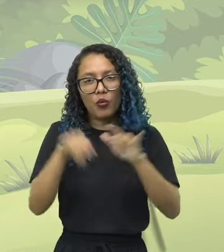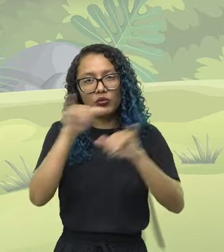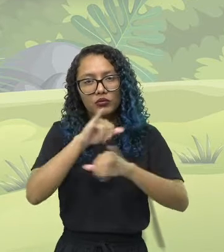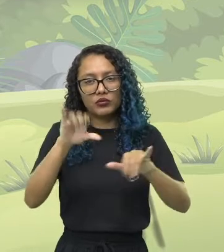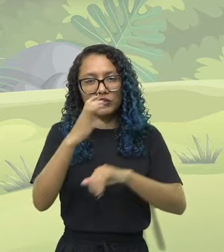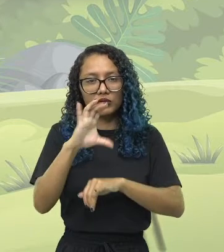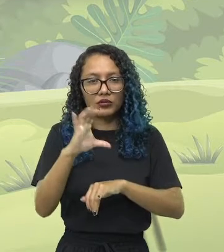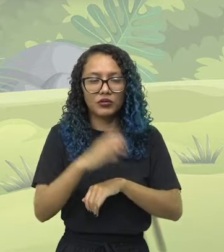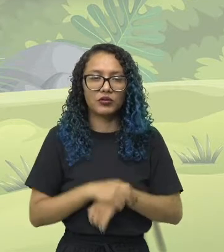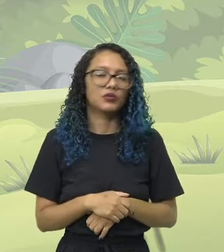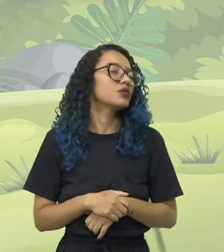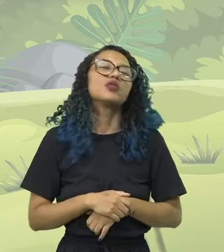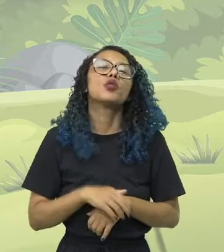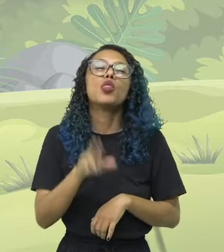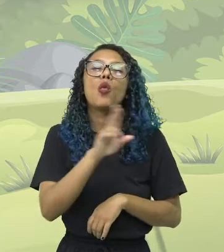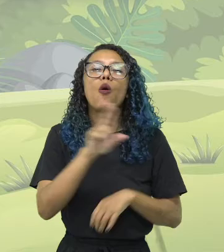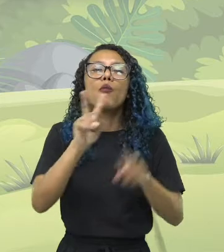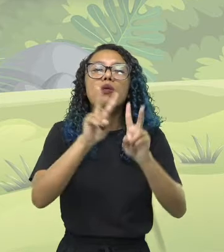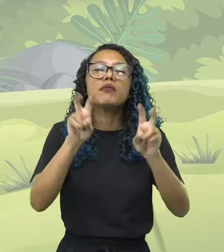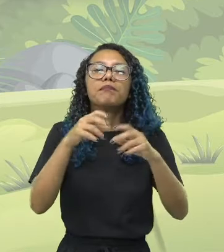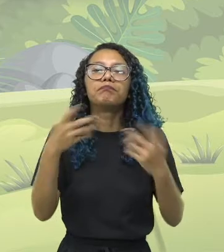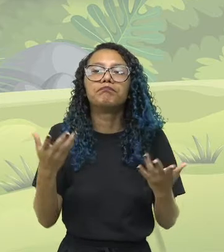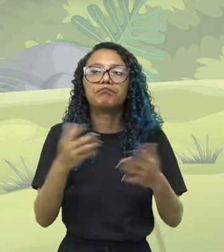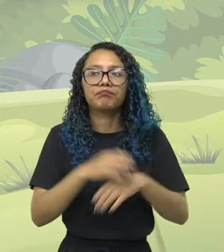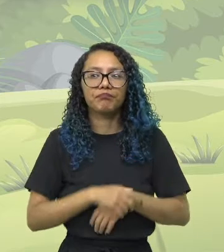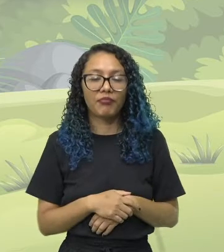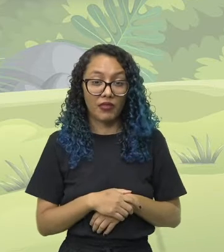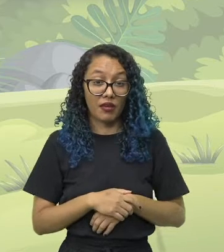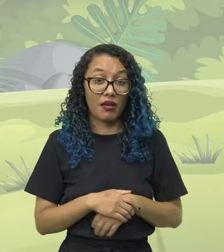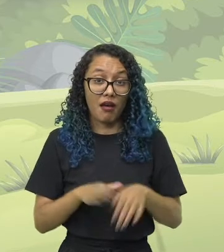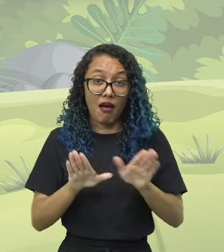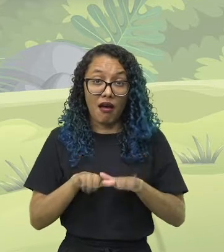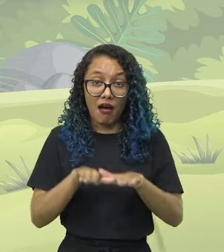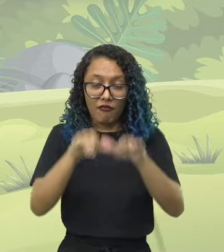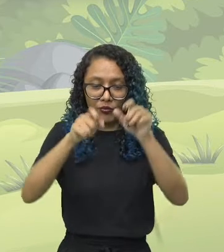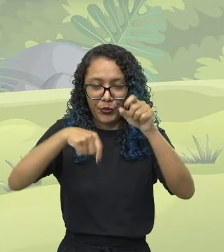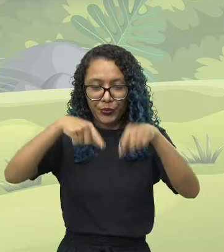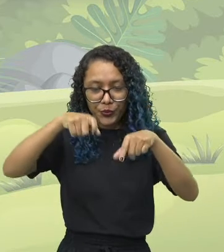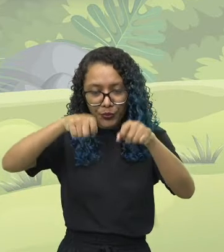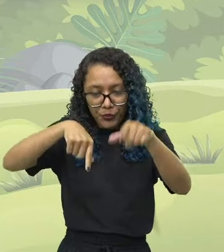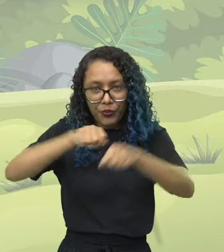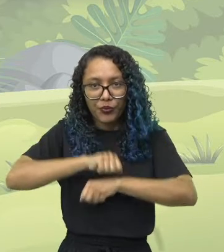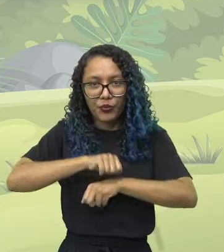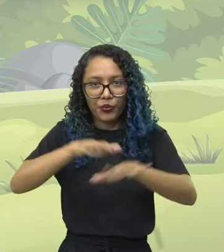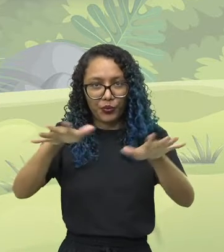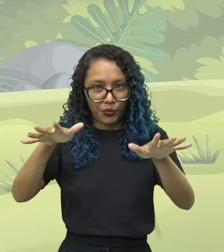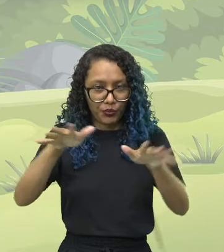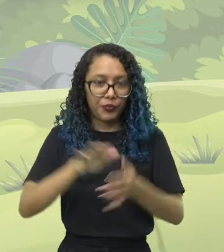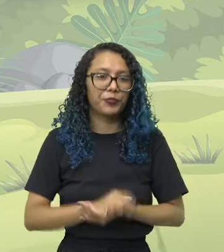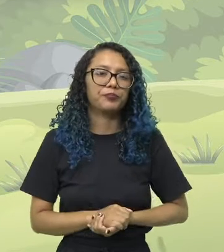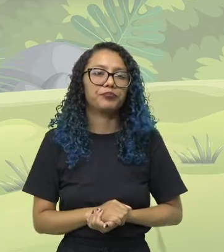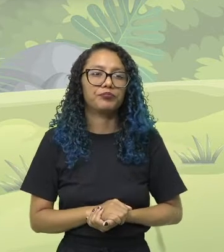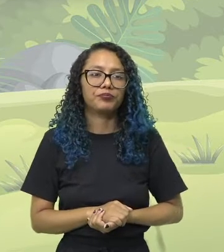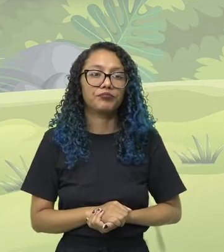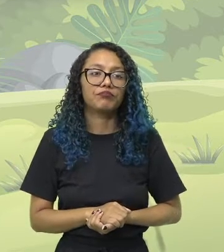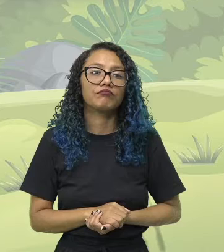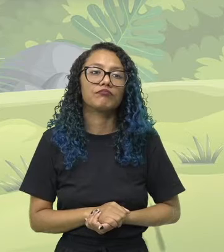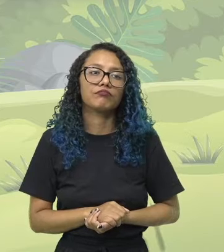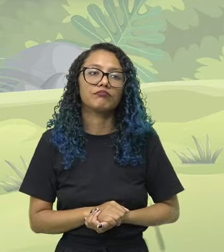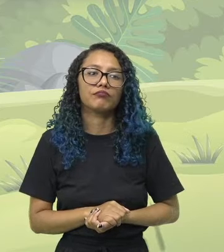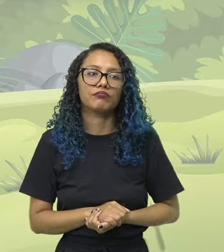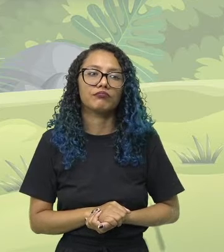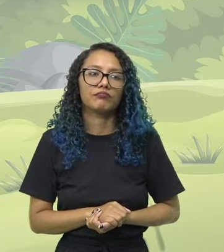chamado Aves que Semeiam, né, e trouxe uma informação importante para a gente, que é o quê? É justamente